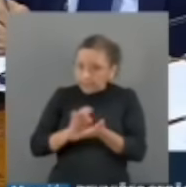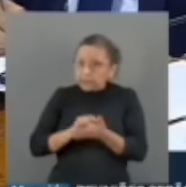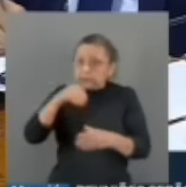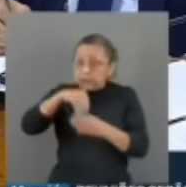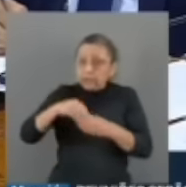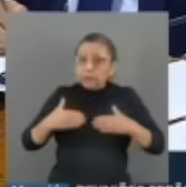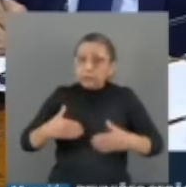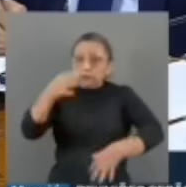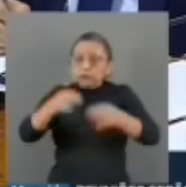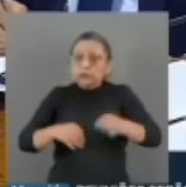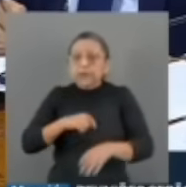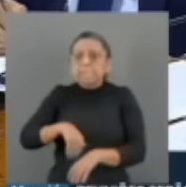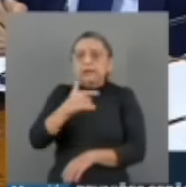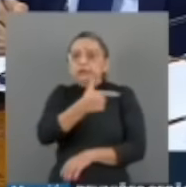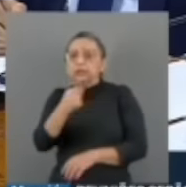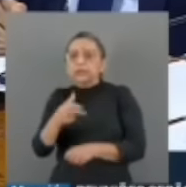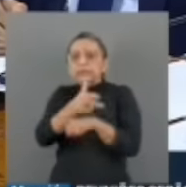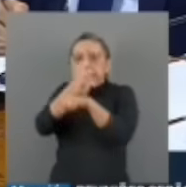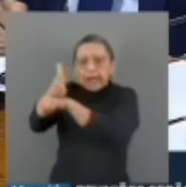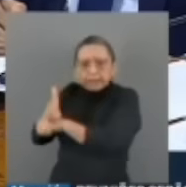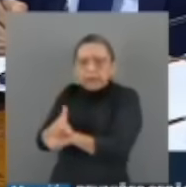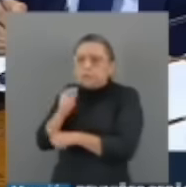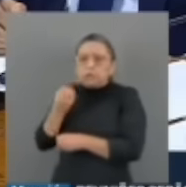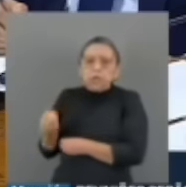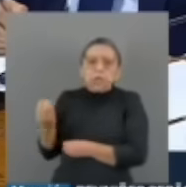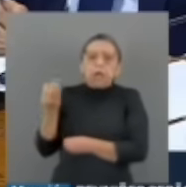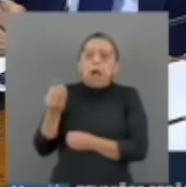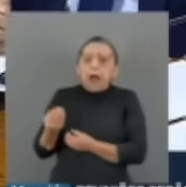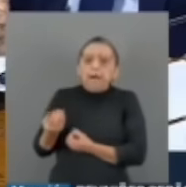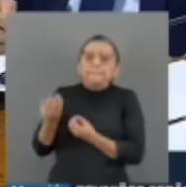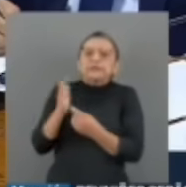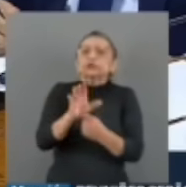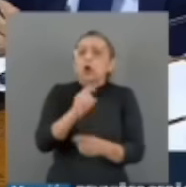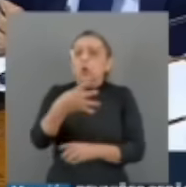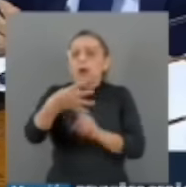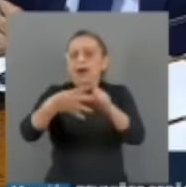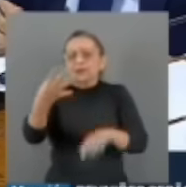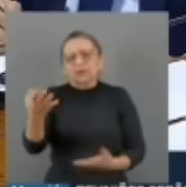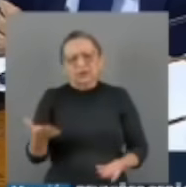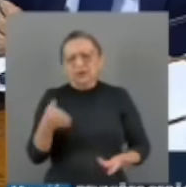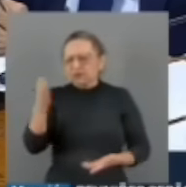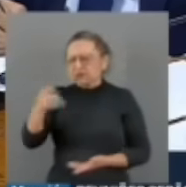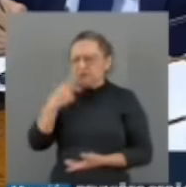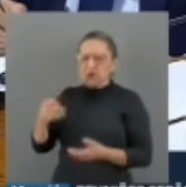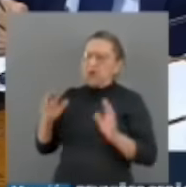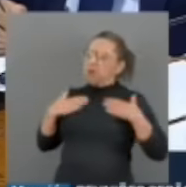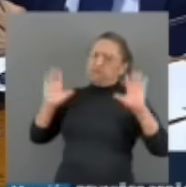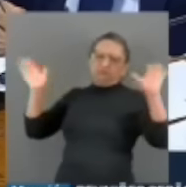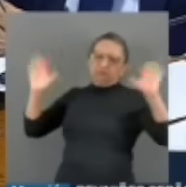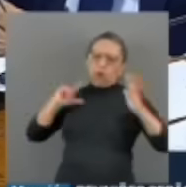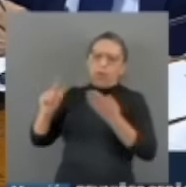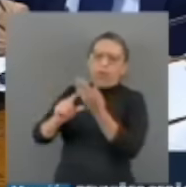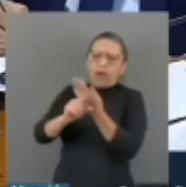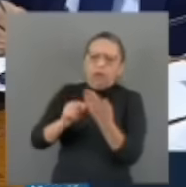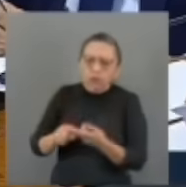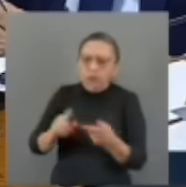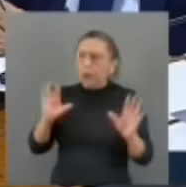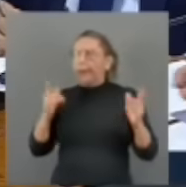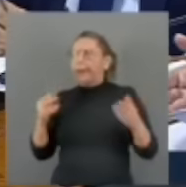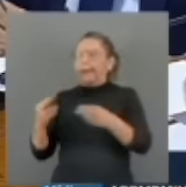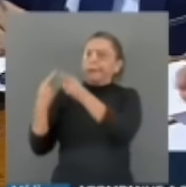vossa exelência de uma forma disse que não era o autor ou o condutor ou o gerente do daquele